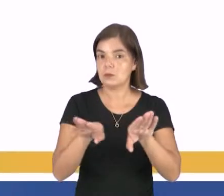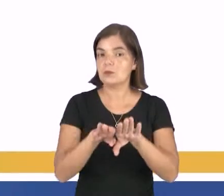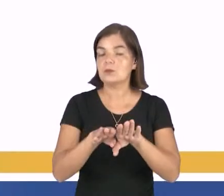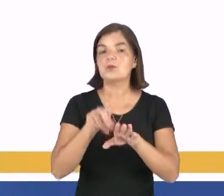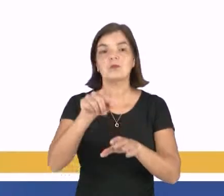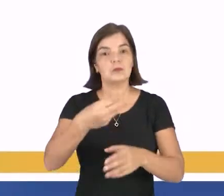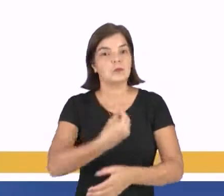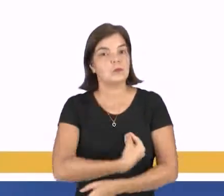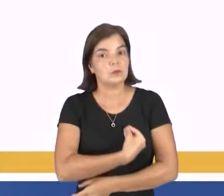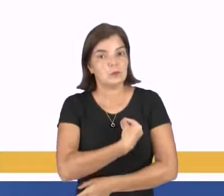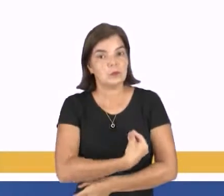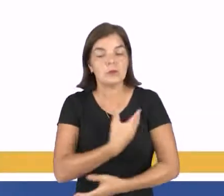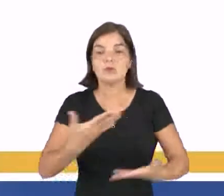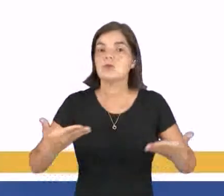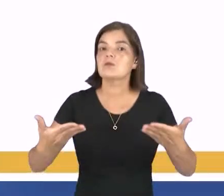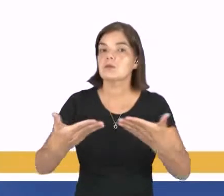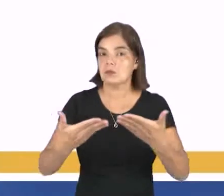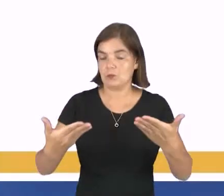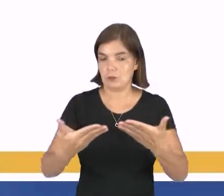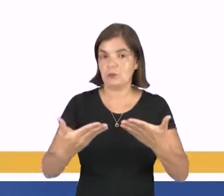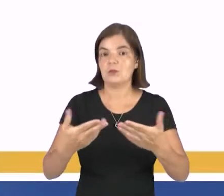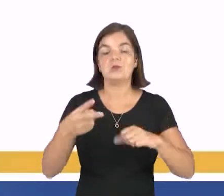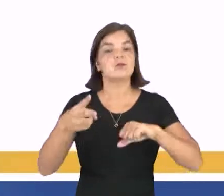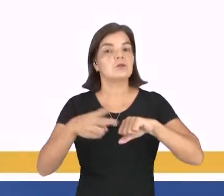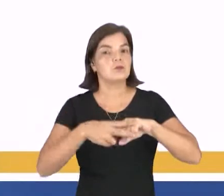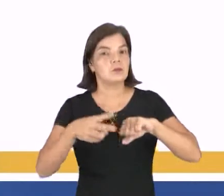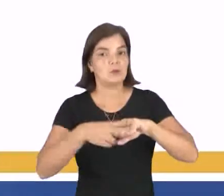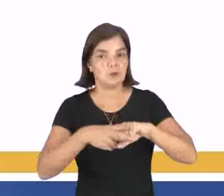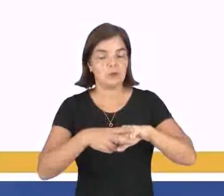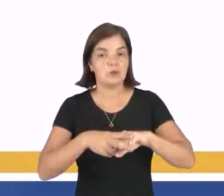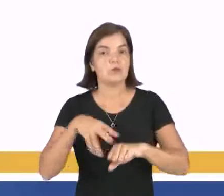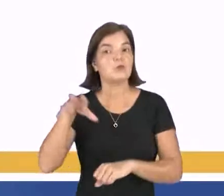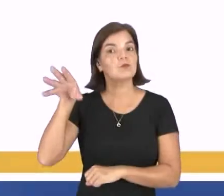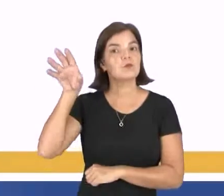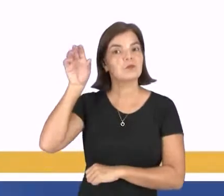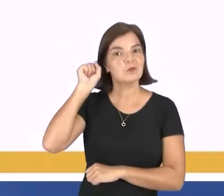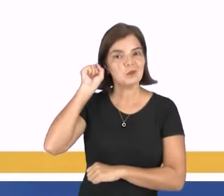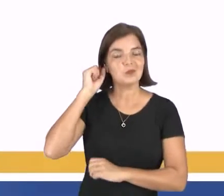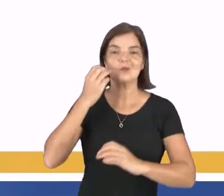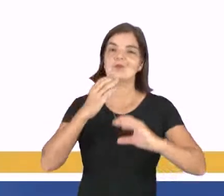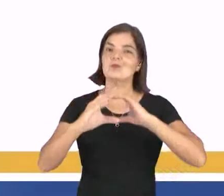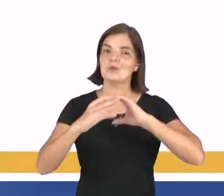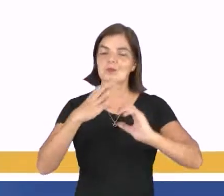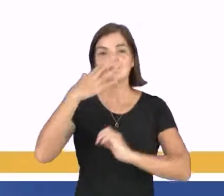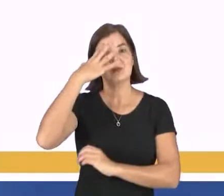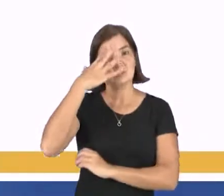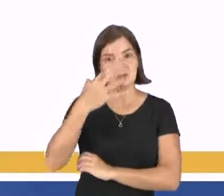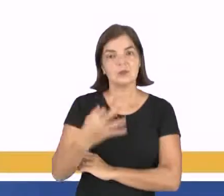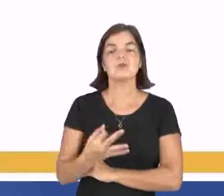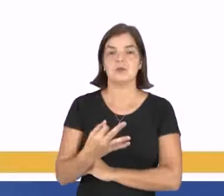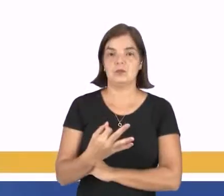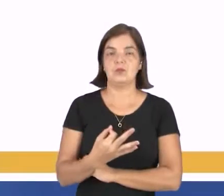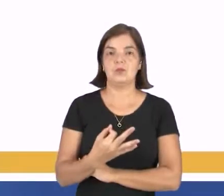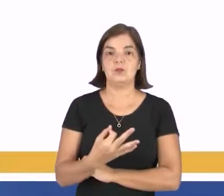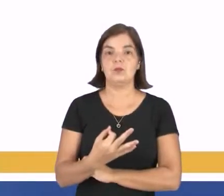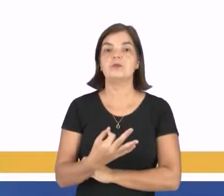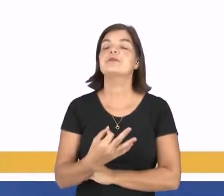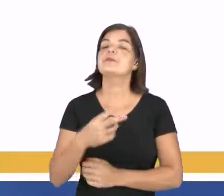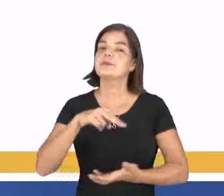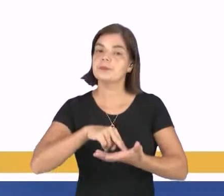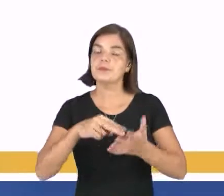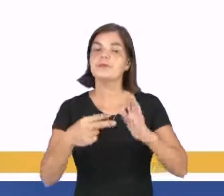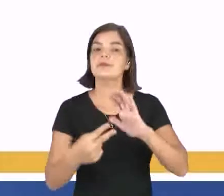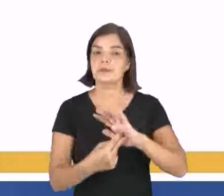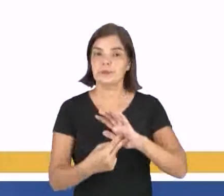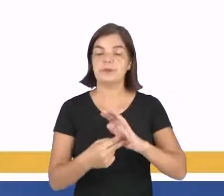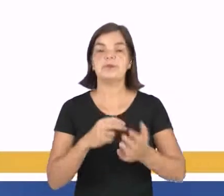presentão se trata do verbo no tempo presente eu ouço indica Certeza então eu ouço está no presente